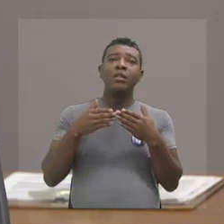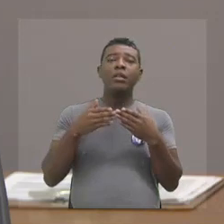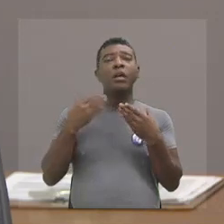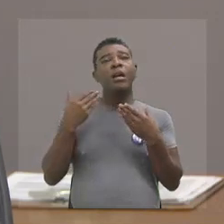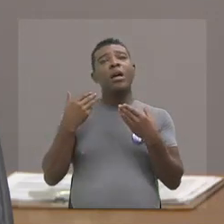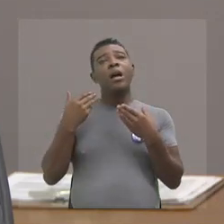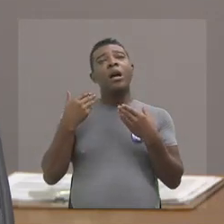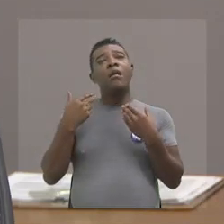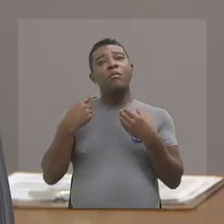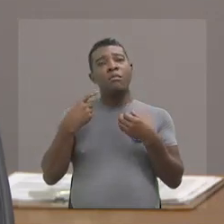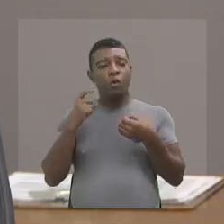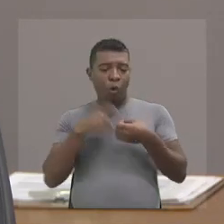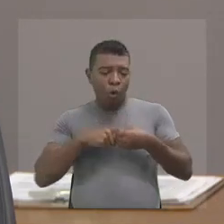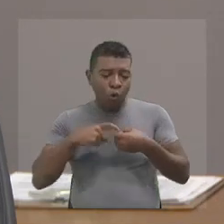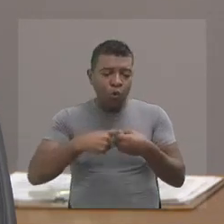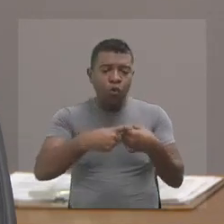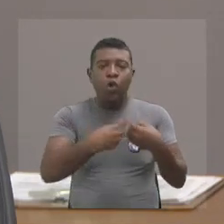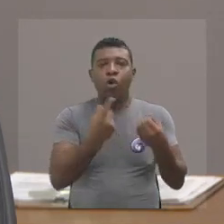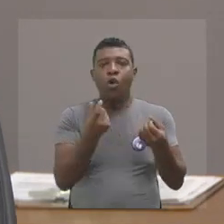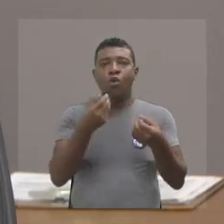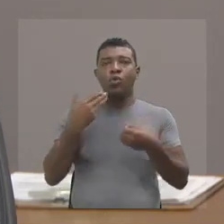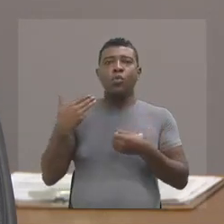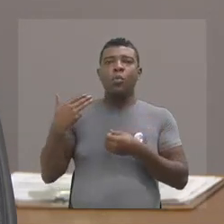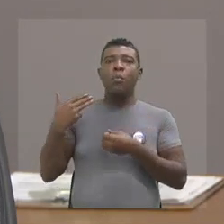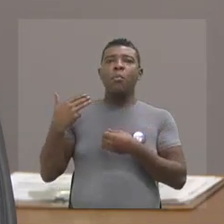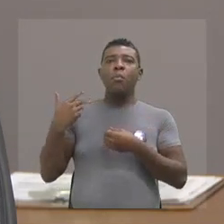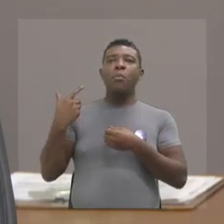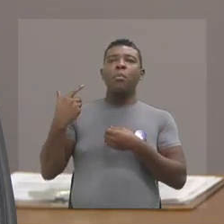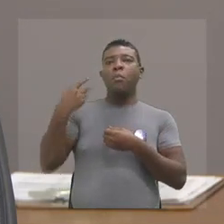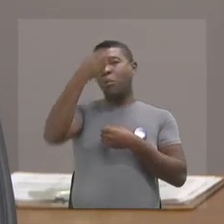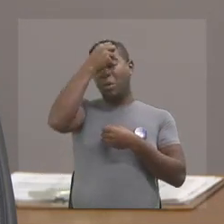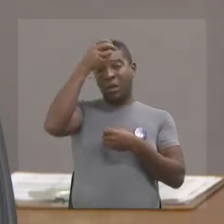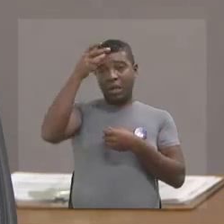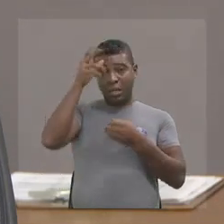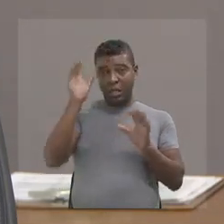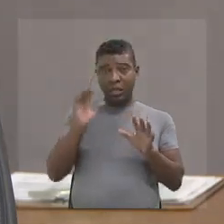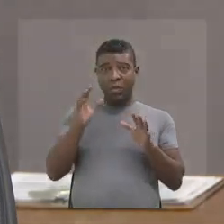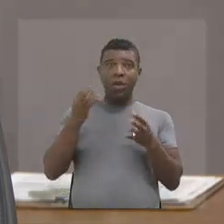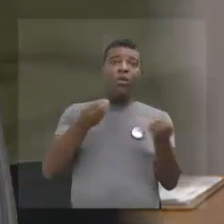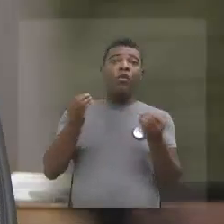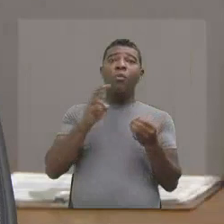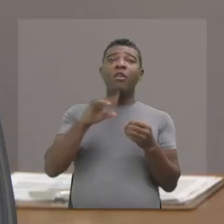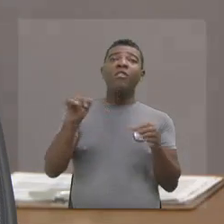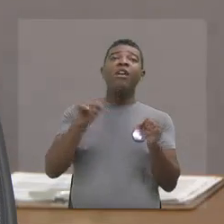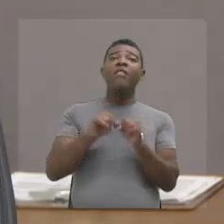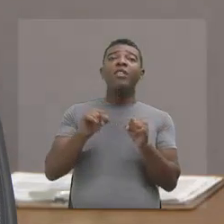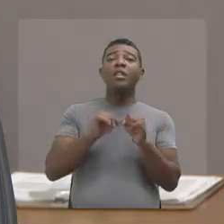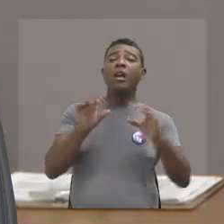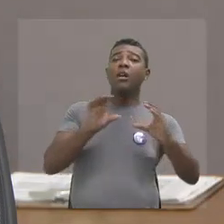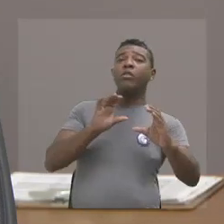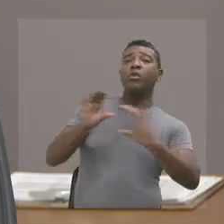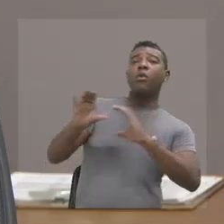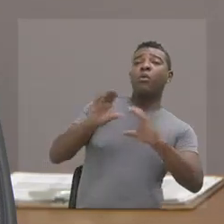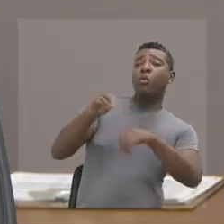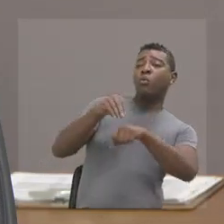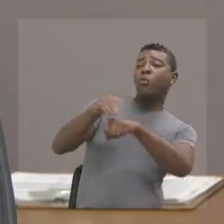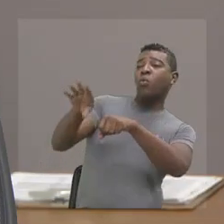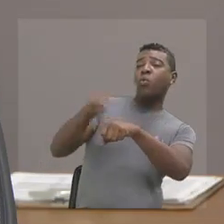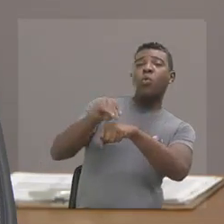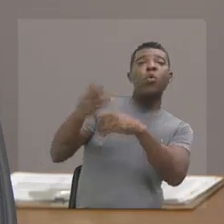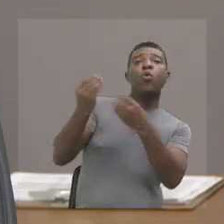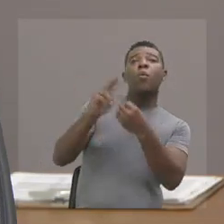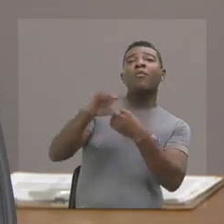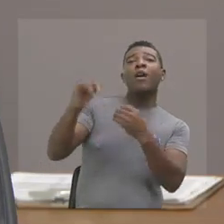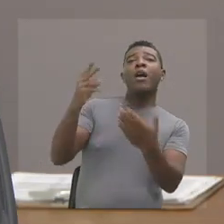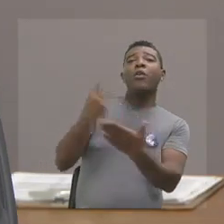municípios eu queria perguntar a secretária como será feito essa comunicação aos consórcios e aos